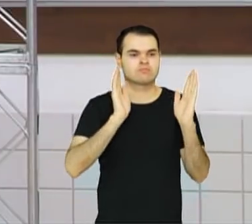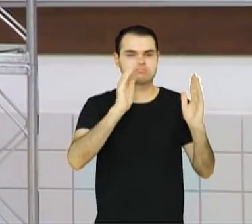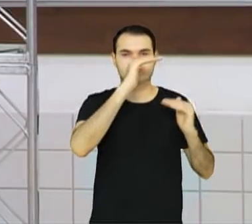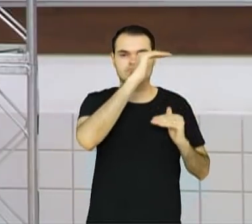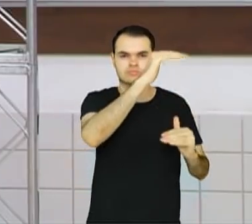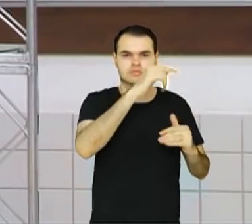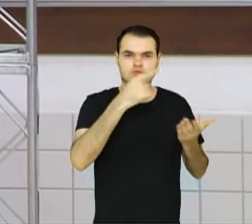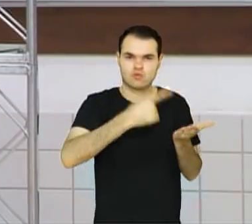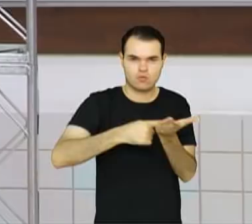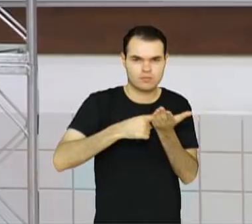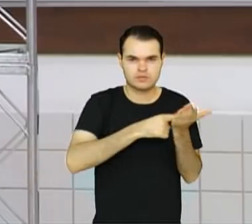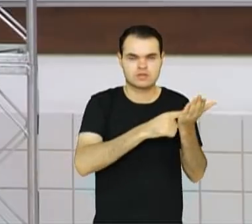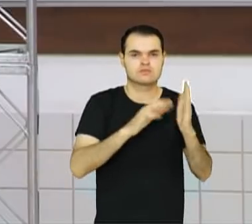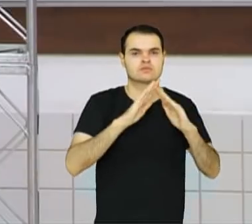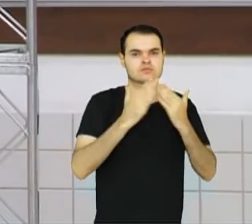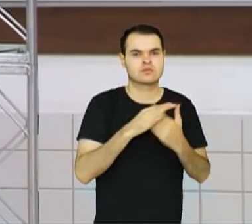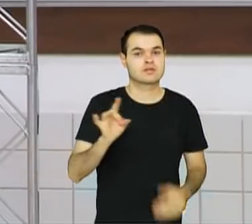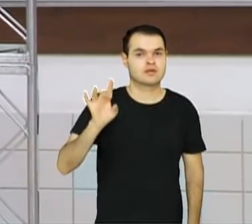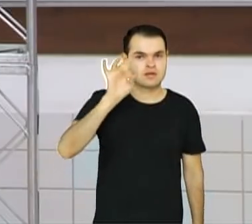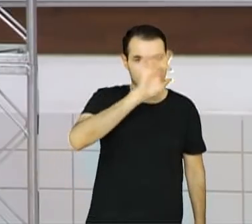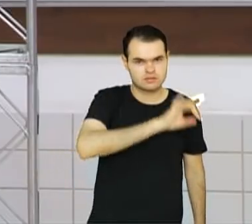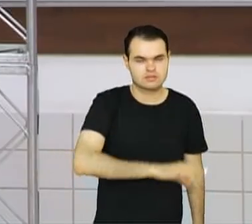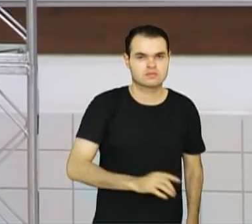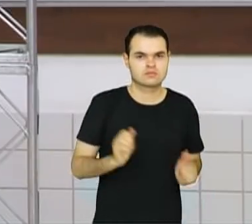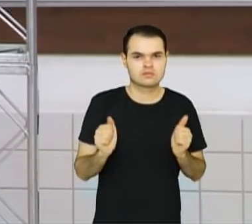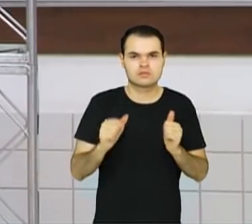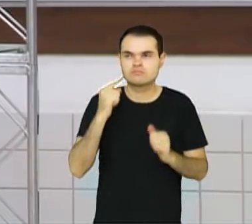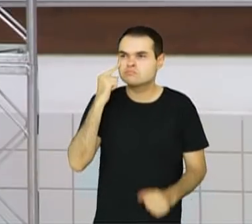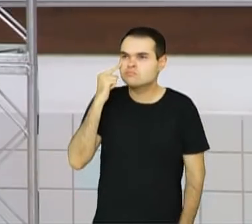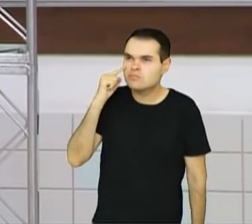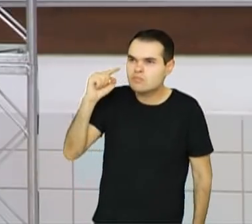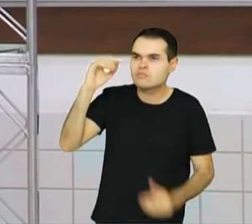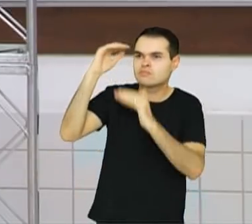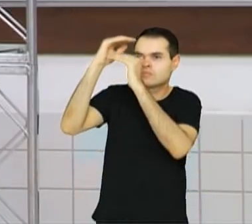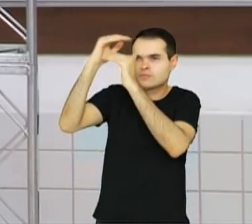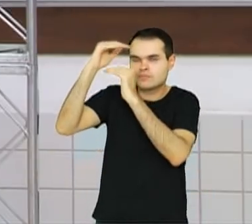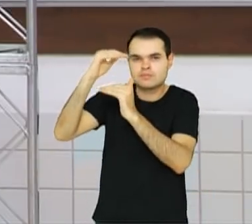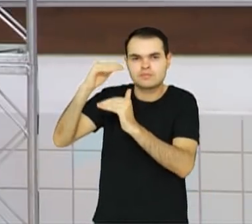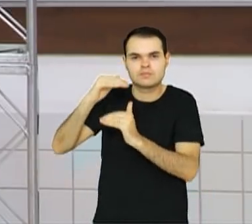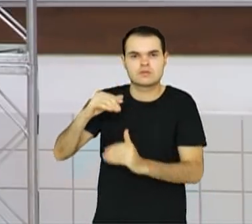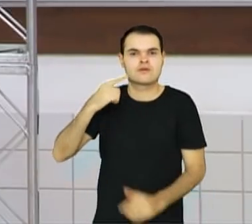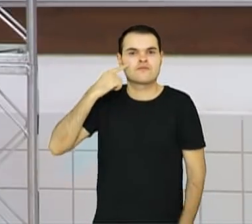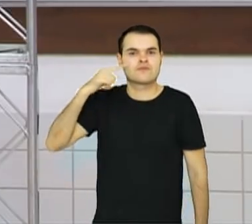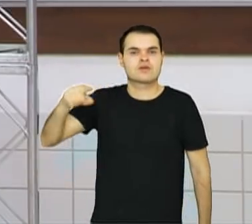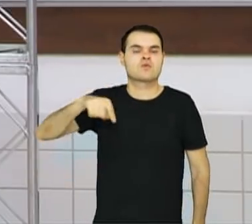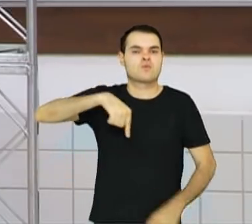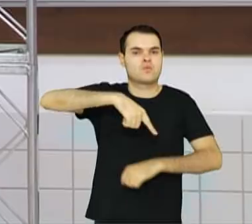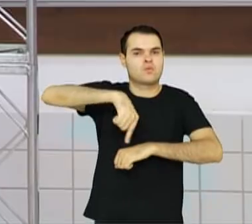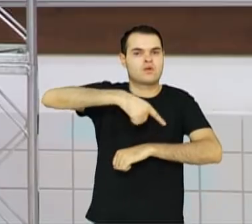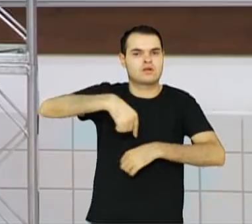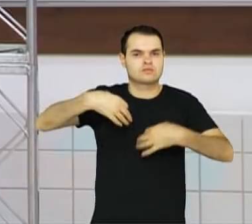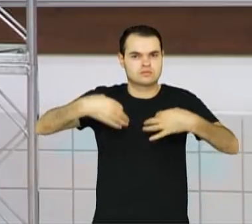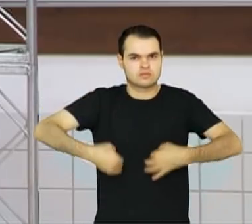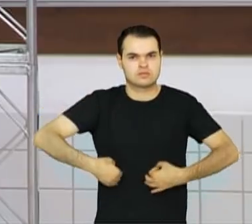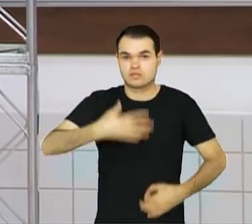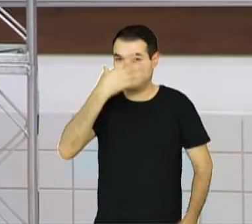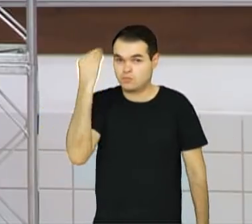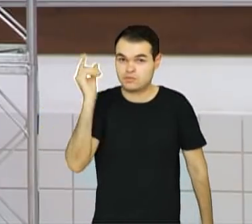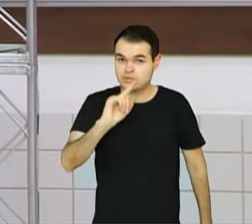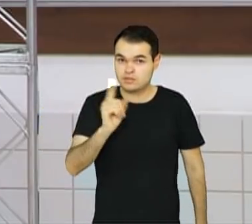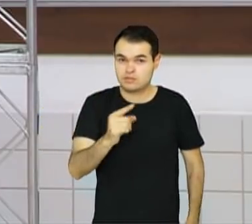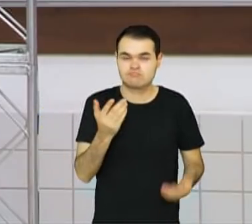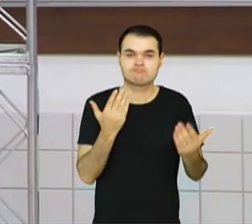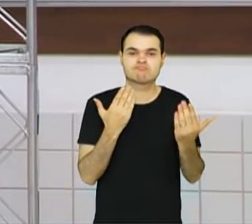o combinado de cada escola, certo? Então, olha lá nos murais, olha nas agendas certinho, veja quando é o horário de cada professor e não esqueça de fazer